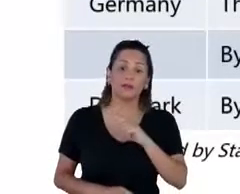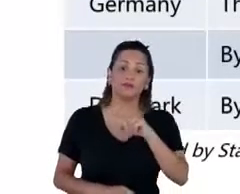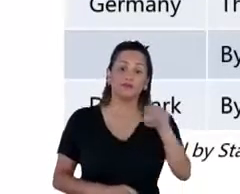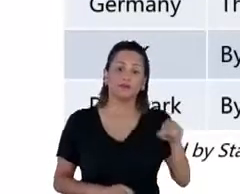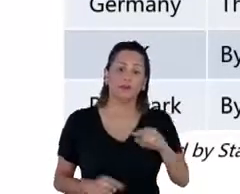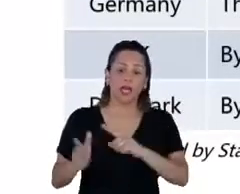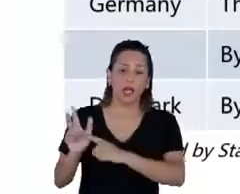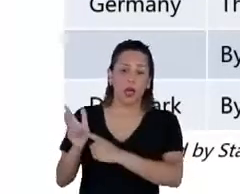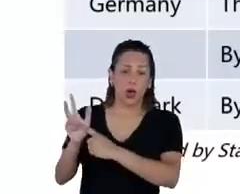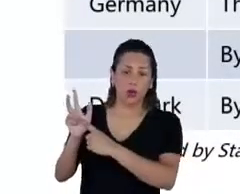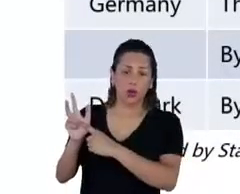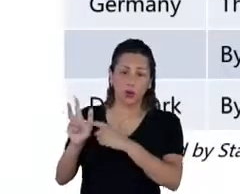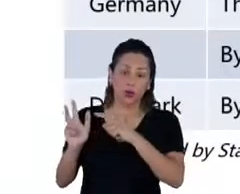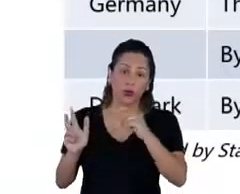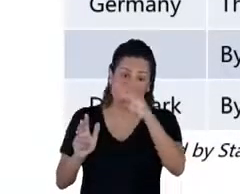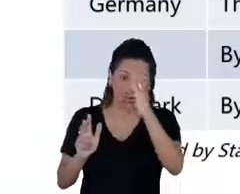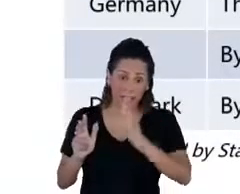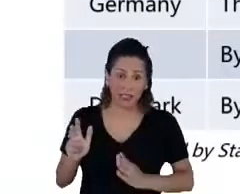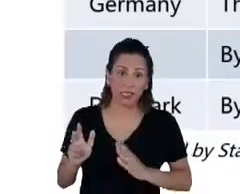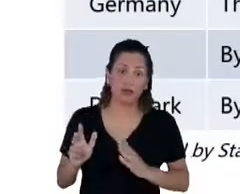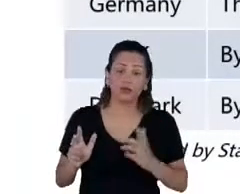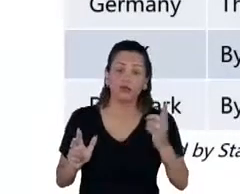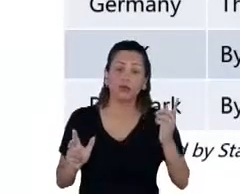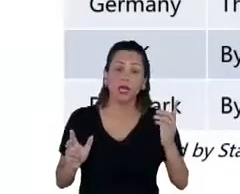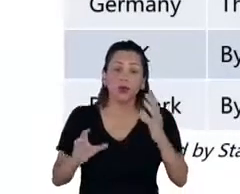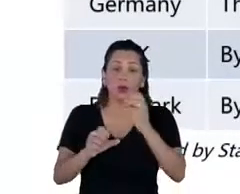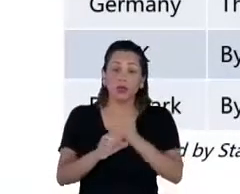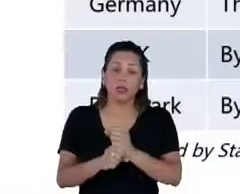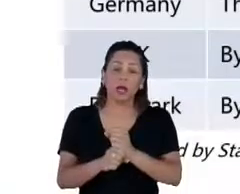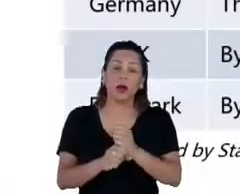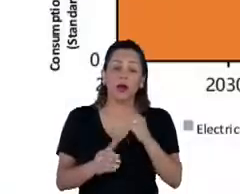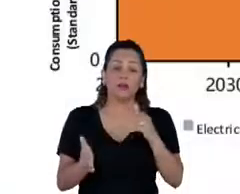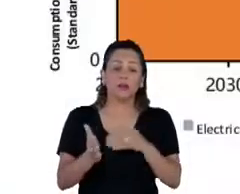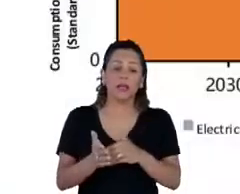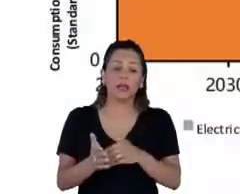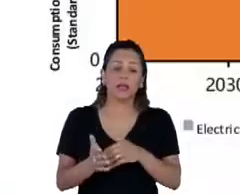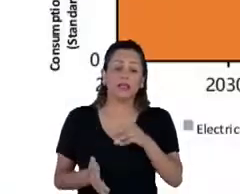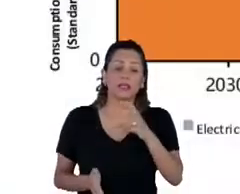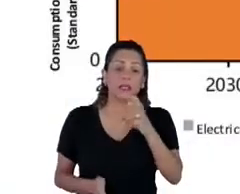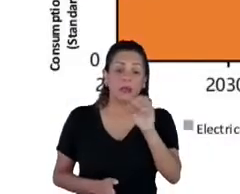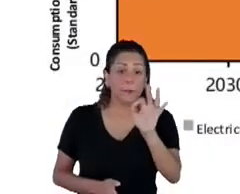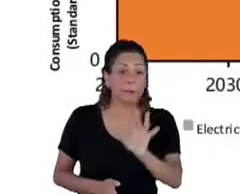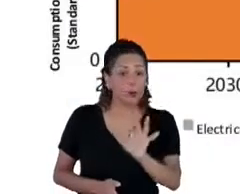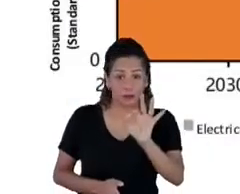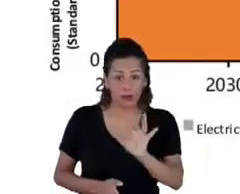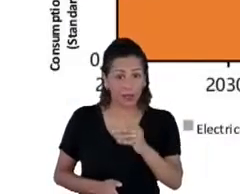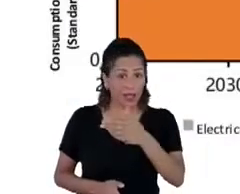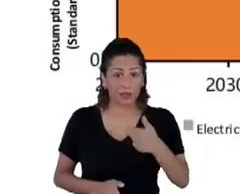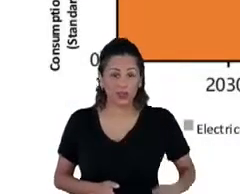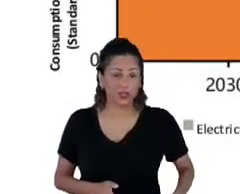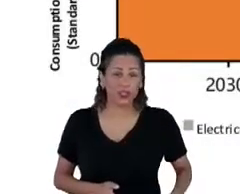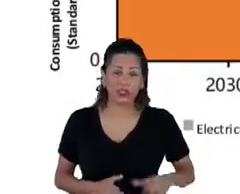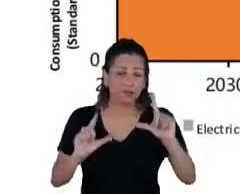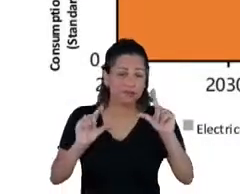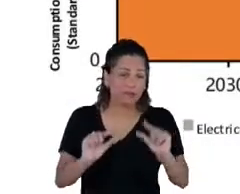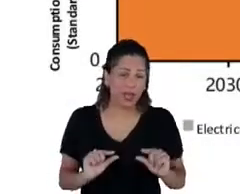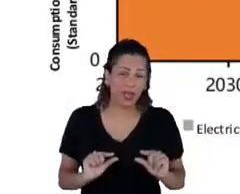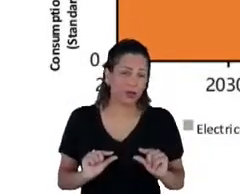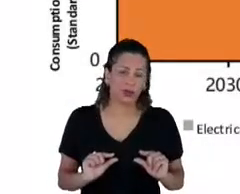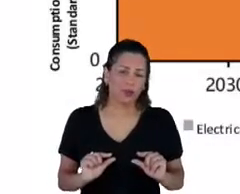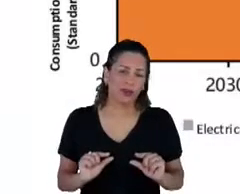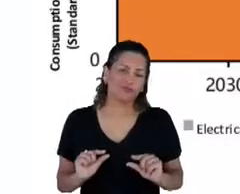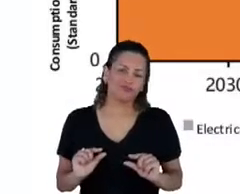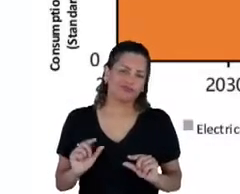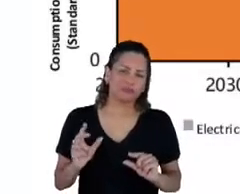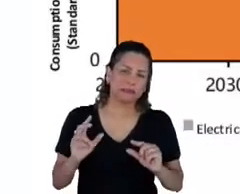geração. Por exemplo, na China, o parque eólico tem menos de 30%. Então, como